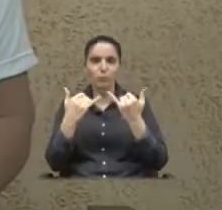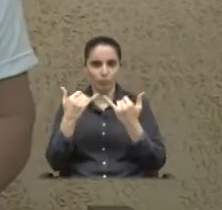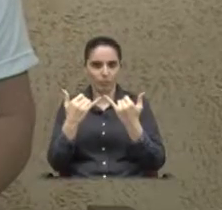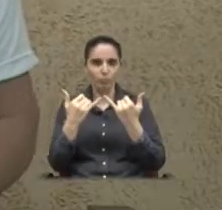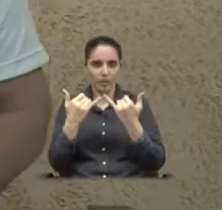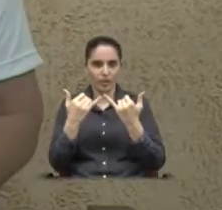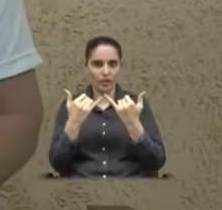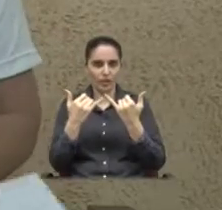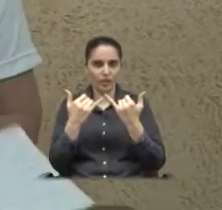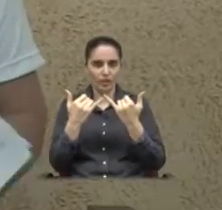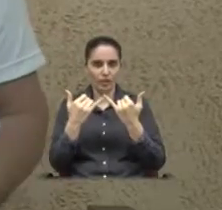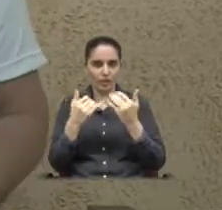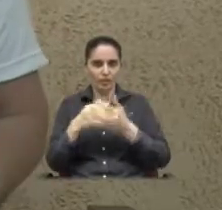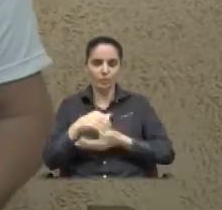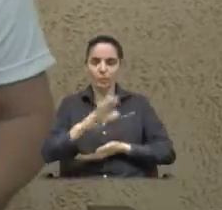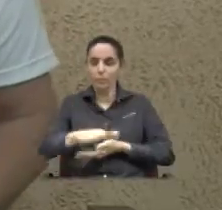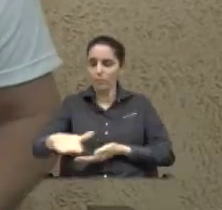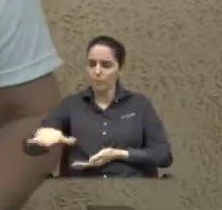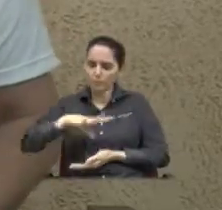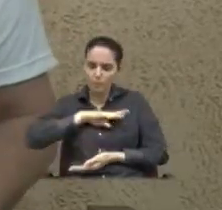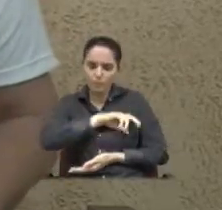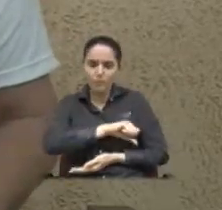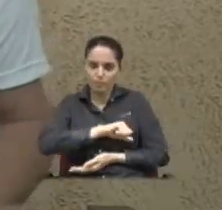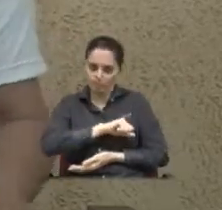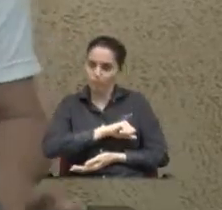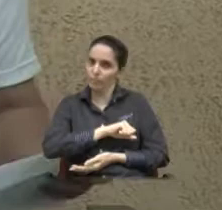tanto representa na infância.